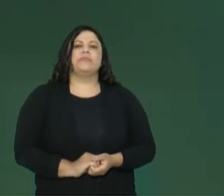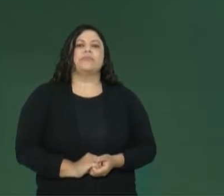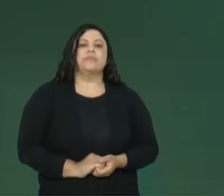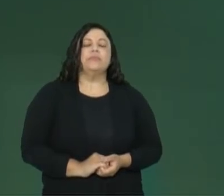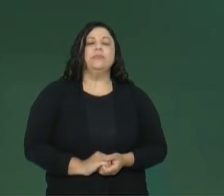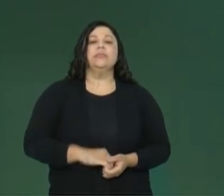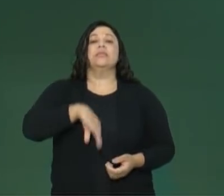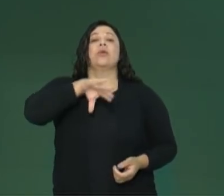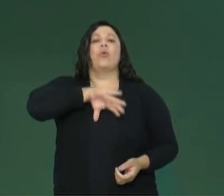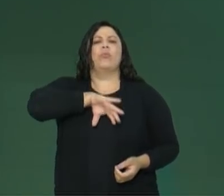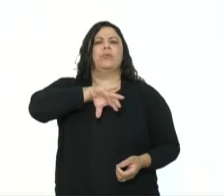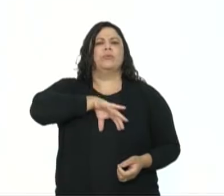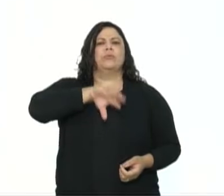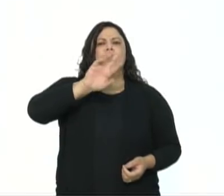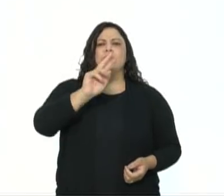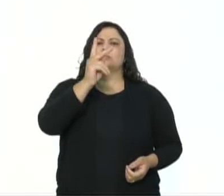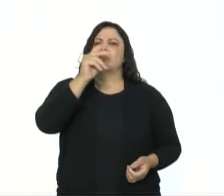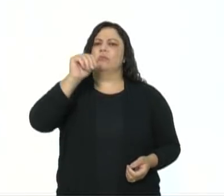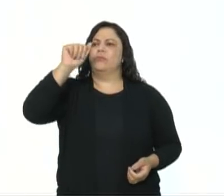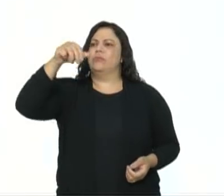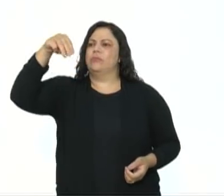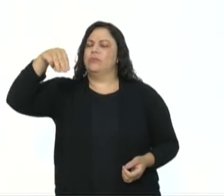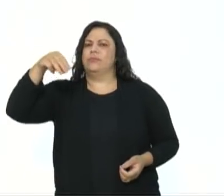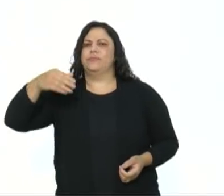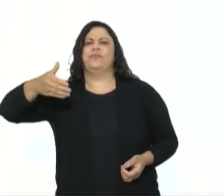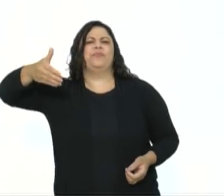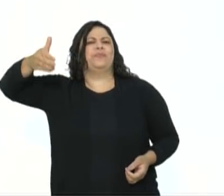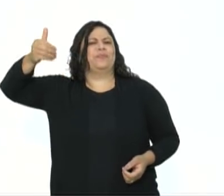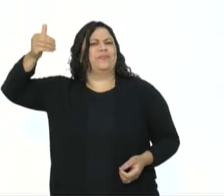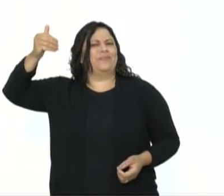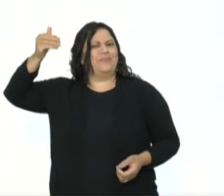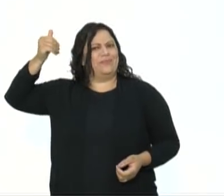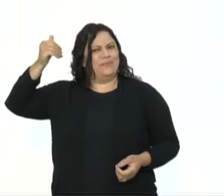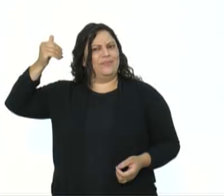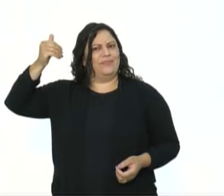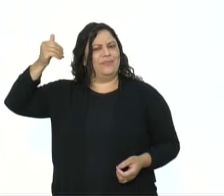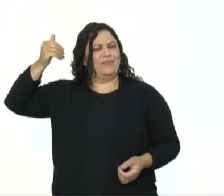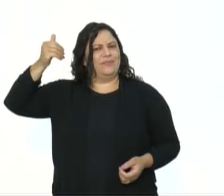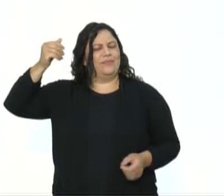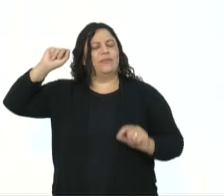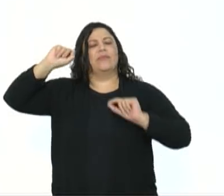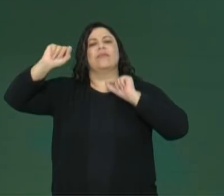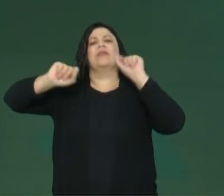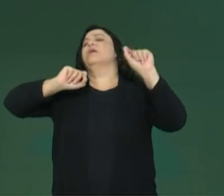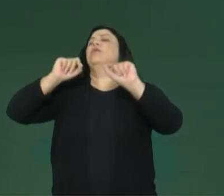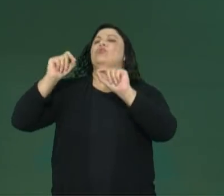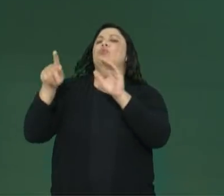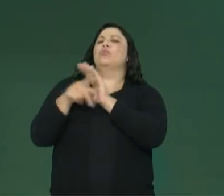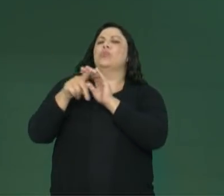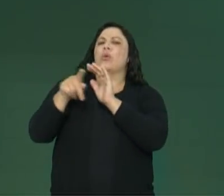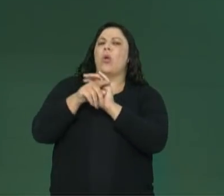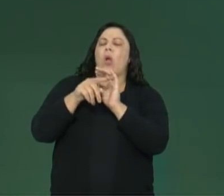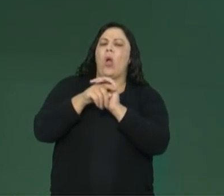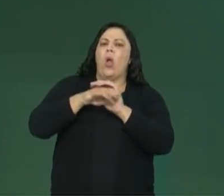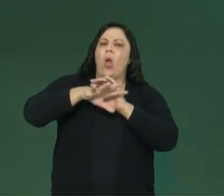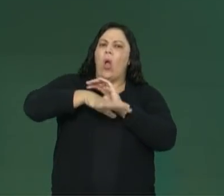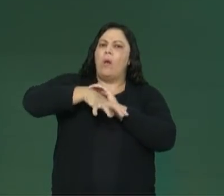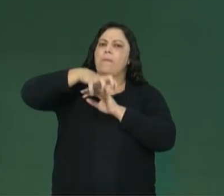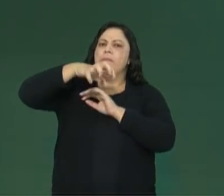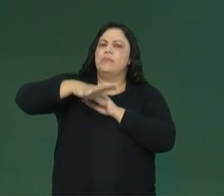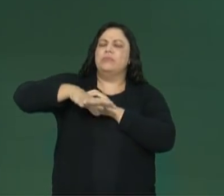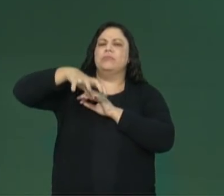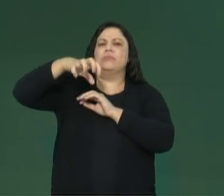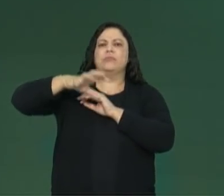Traduzindo para o português a sigla. Ancestral hipotético dos moluscos. Provavelmente, como era esse ancestral, contendo todos